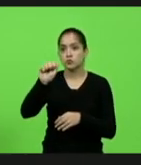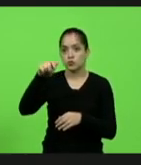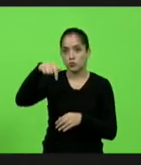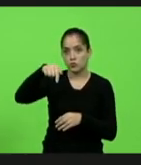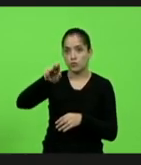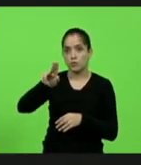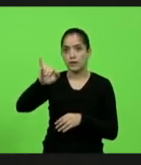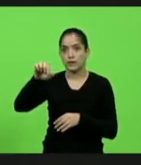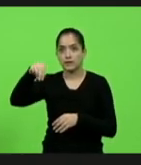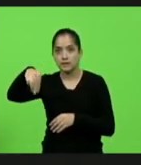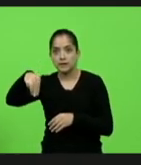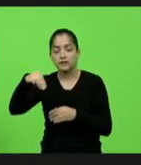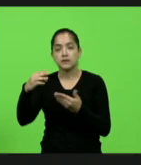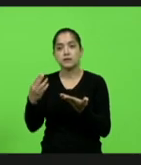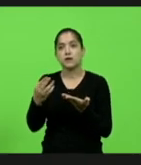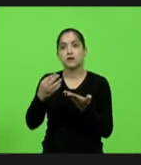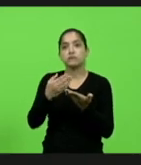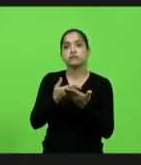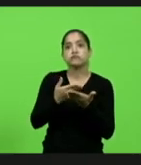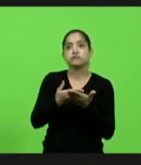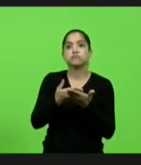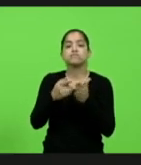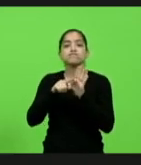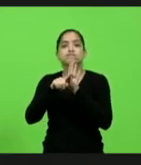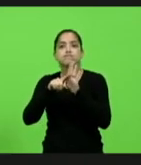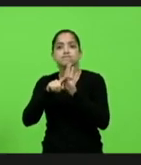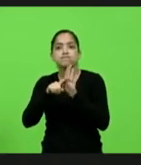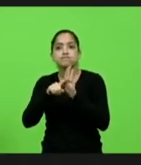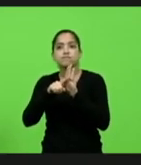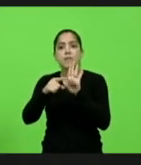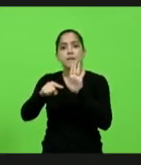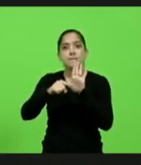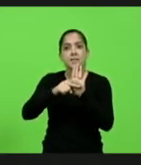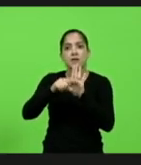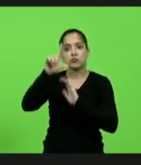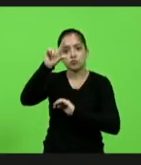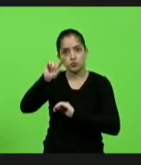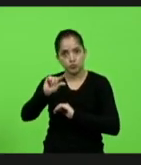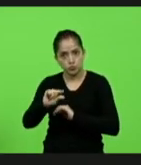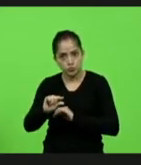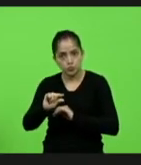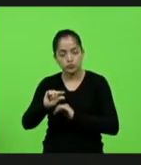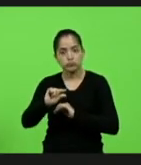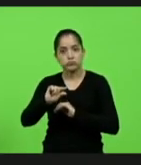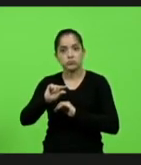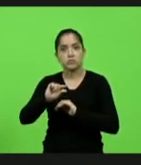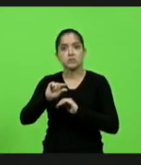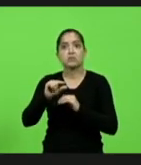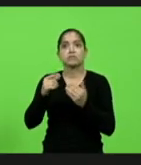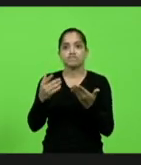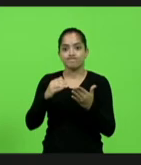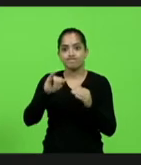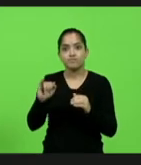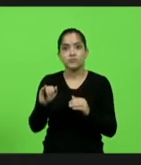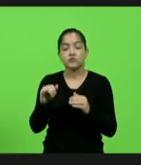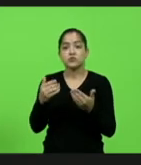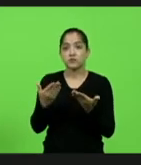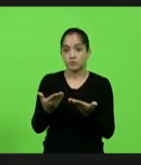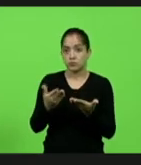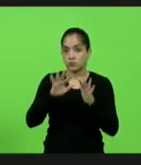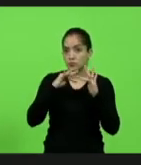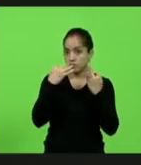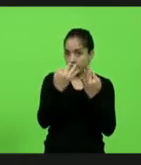nada documenta que haja déficit de aprendizado ou de desempenho ou de sociabilidade nas crianças cujas famílias optaram